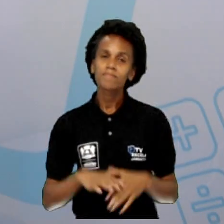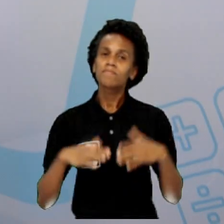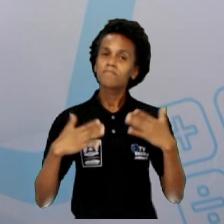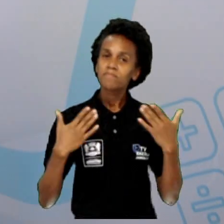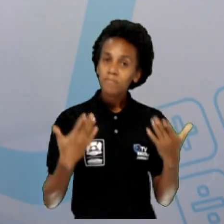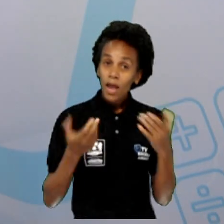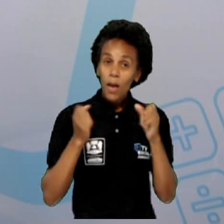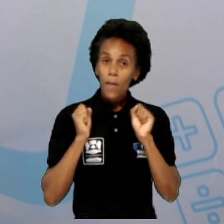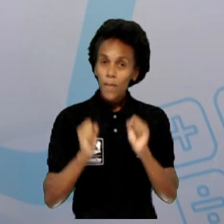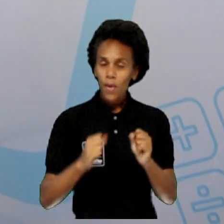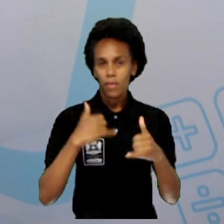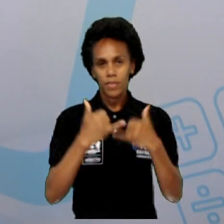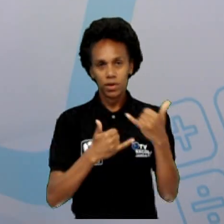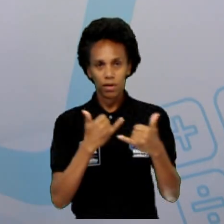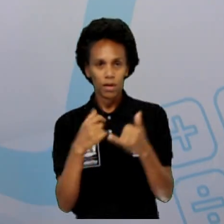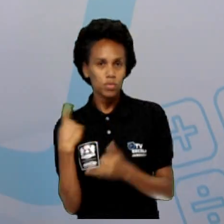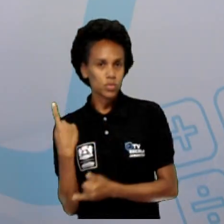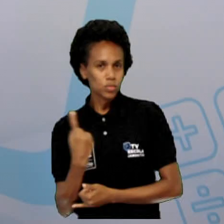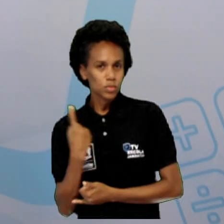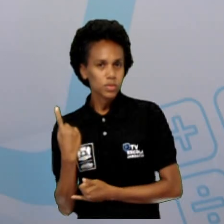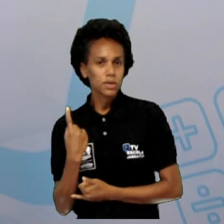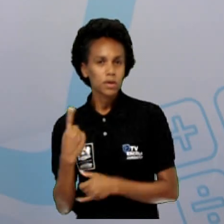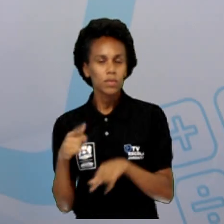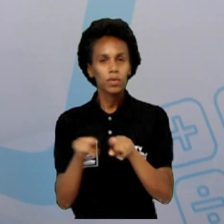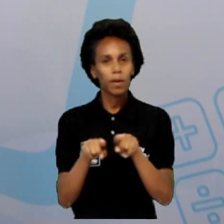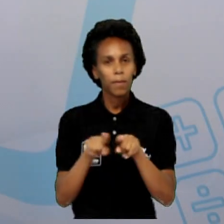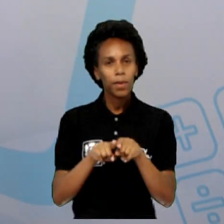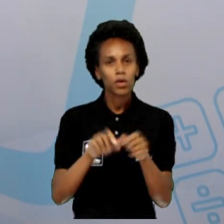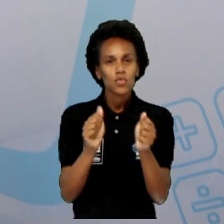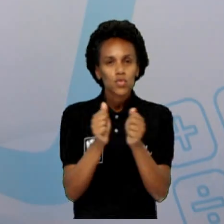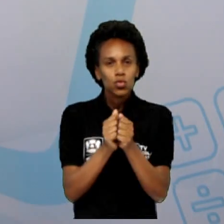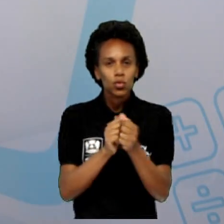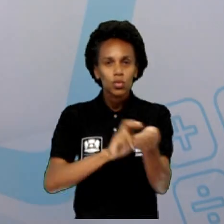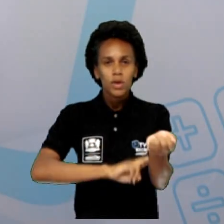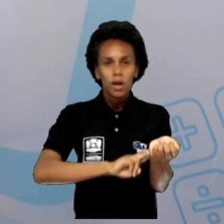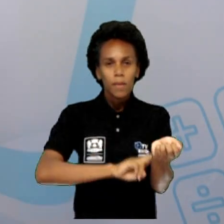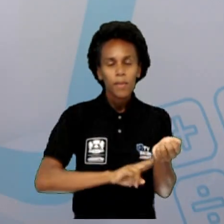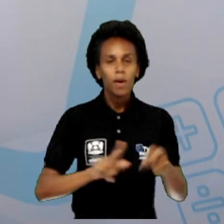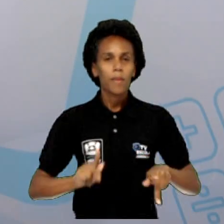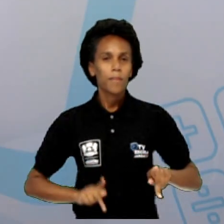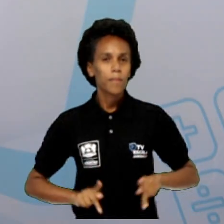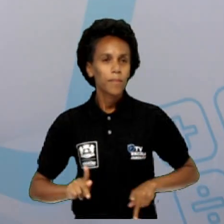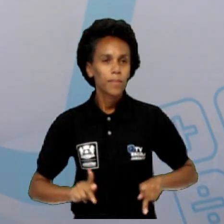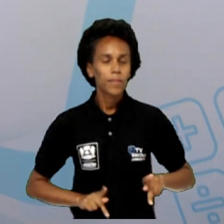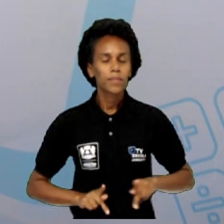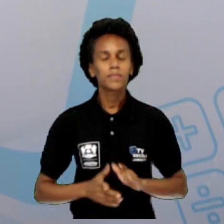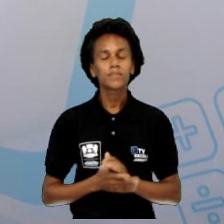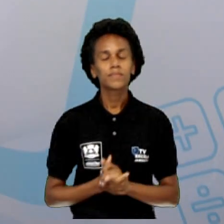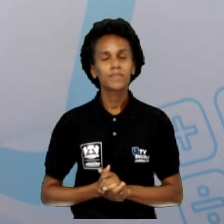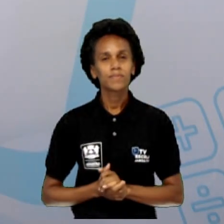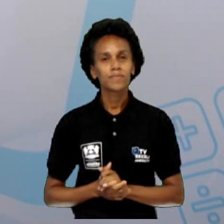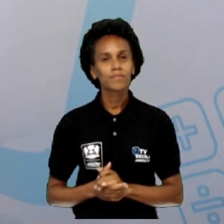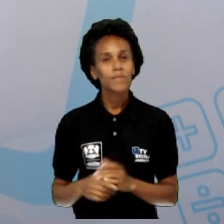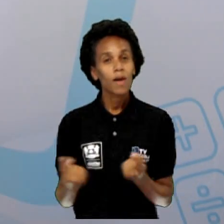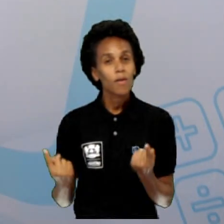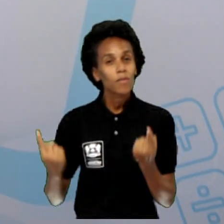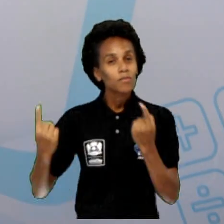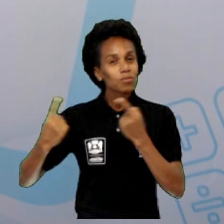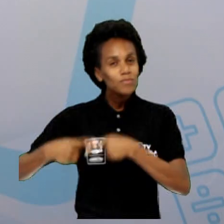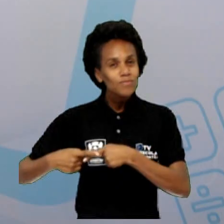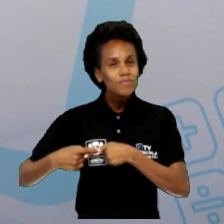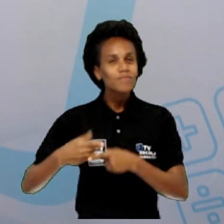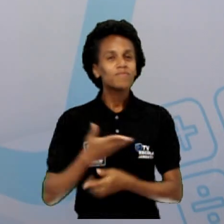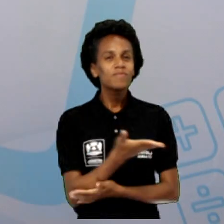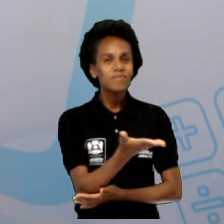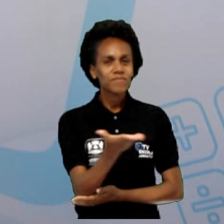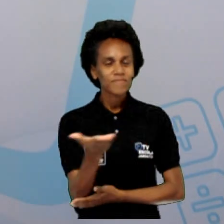sozinho e dá para brincar também com os irmãos, com os primos, tá certo? Eu trouxe para vocês um desafio, Que tal se